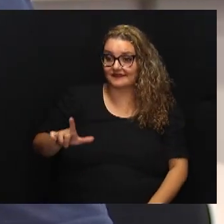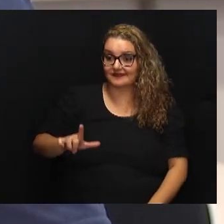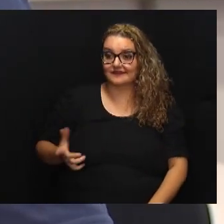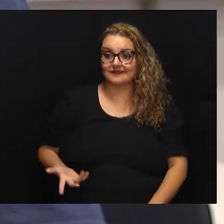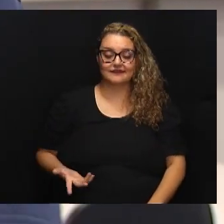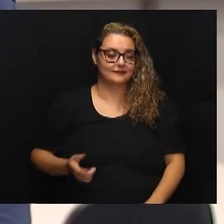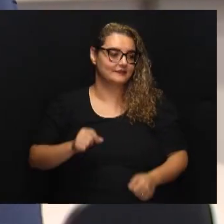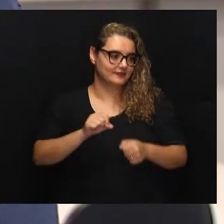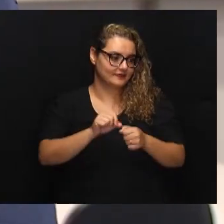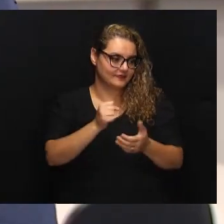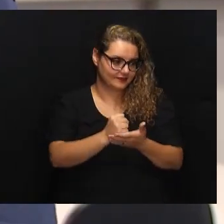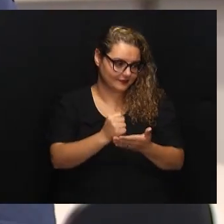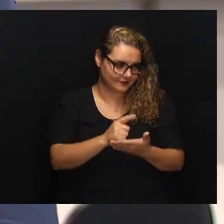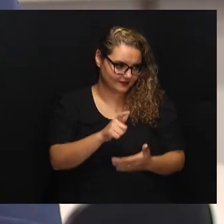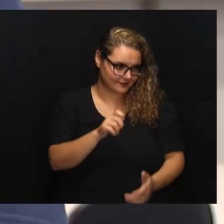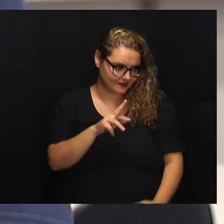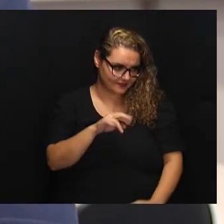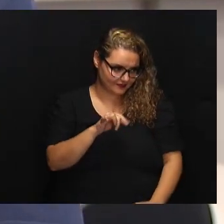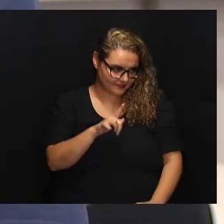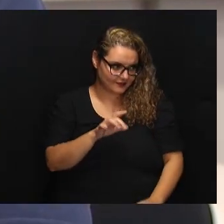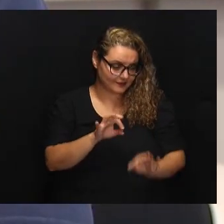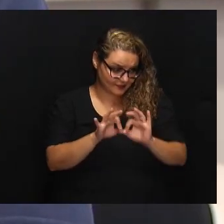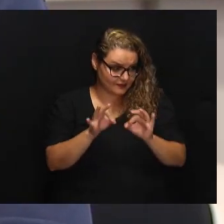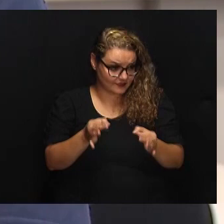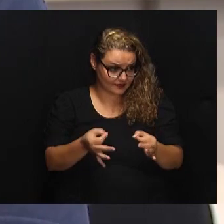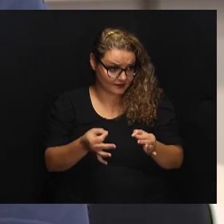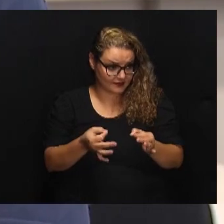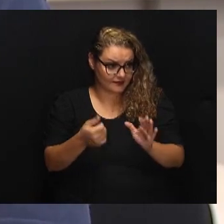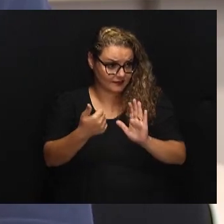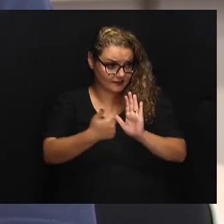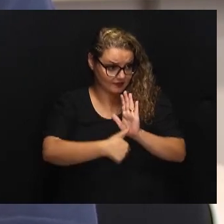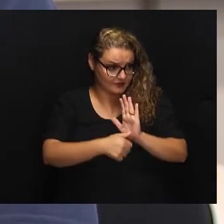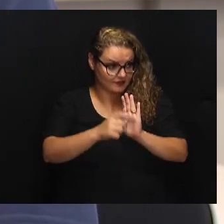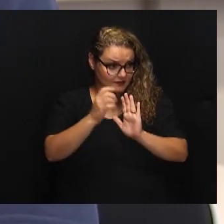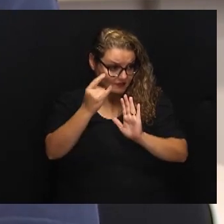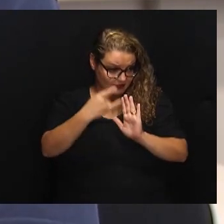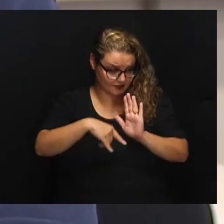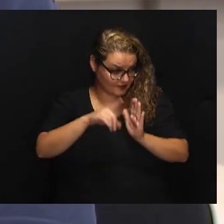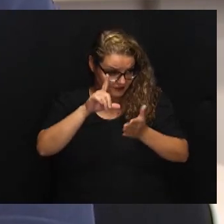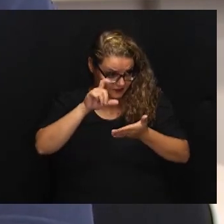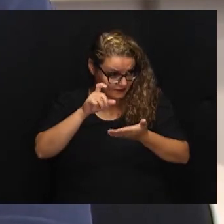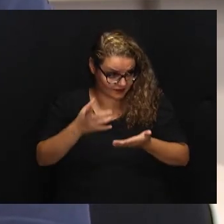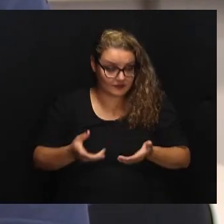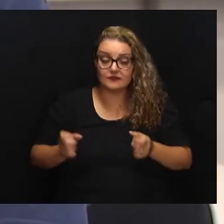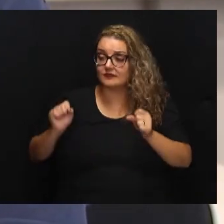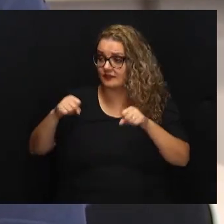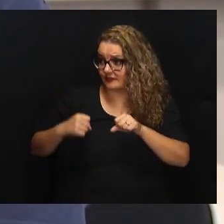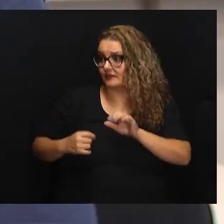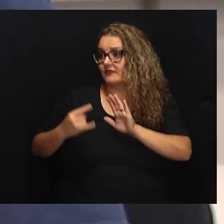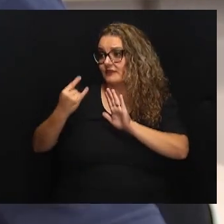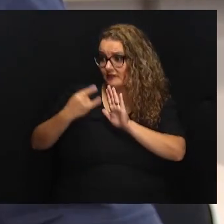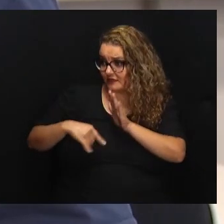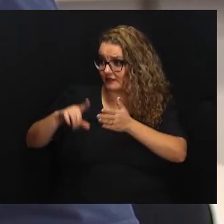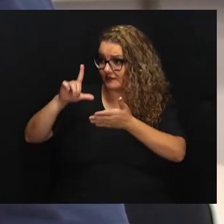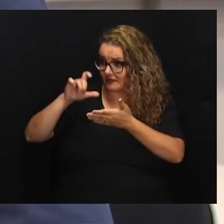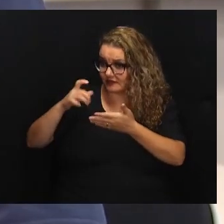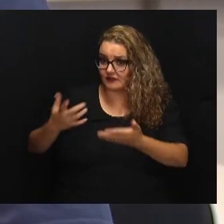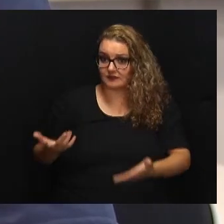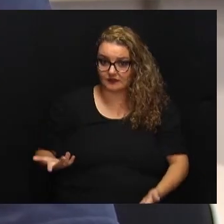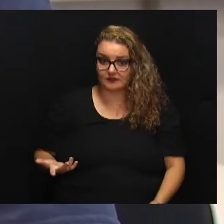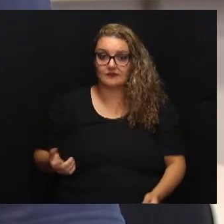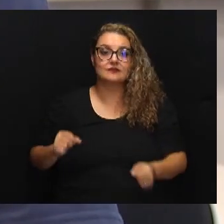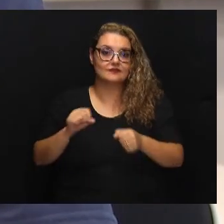vastidão do mundo literário. Para fazer essa carteirinha, Gabriel, é bem simples, é só trazer um documento com foto? Exatamente,